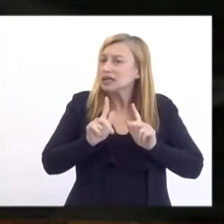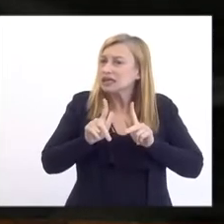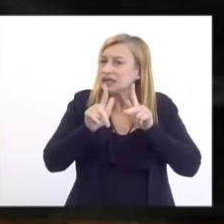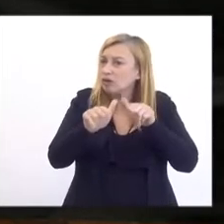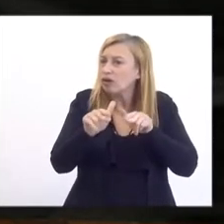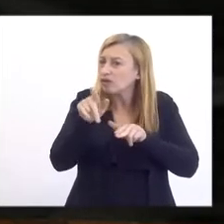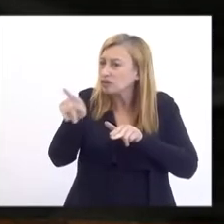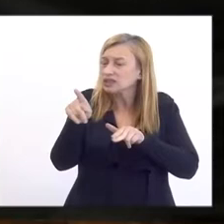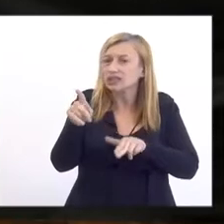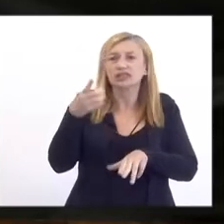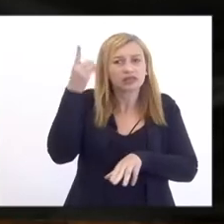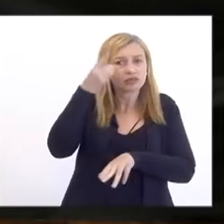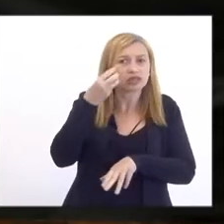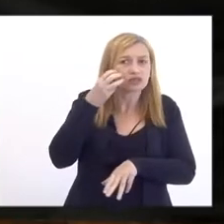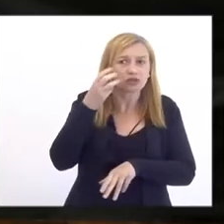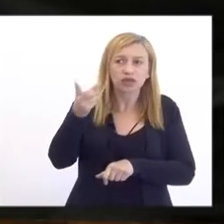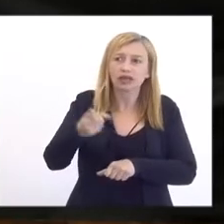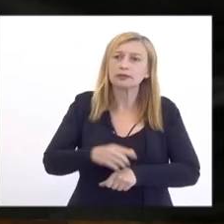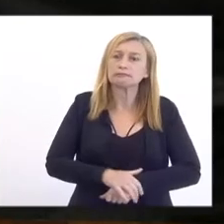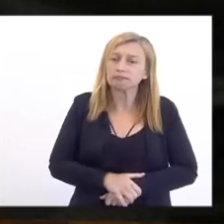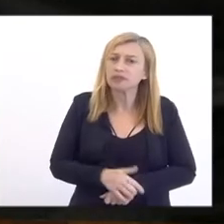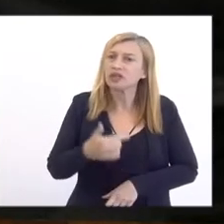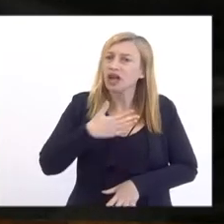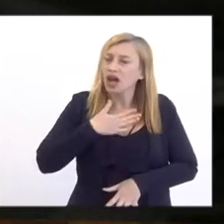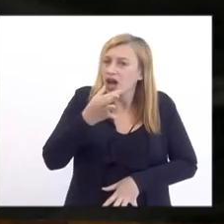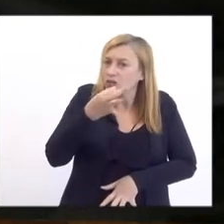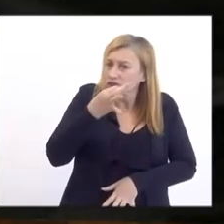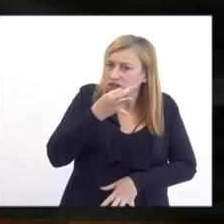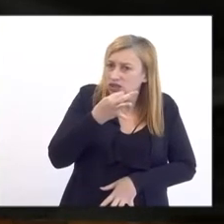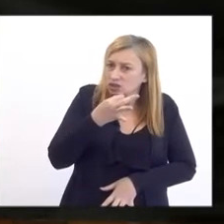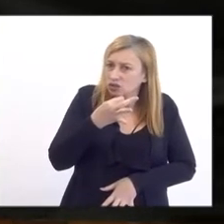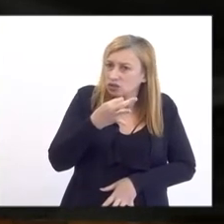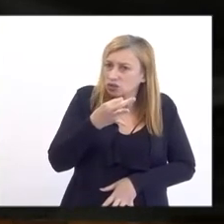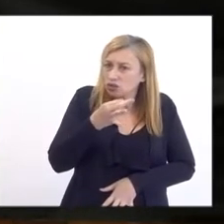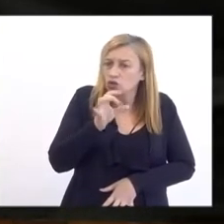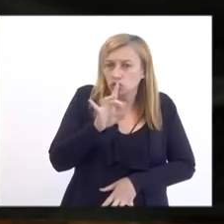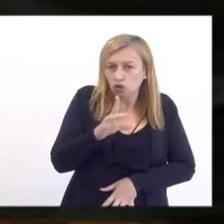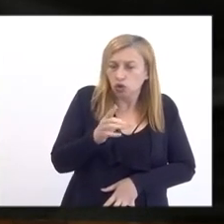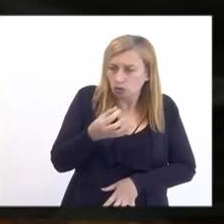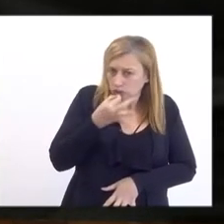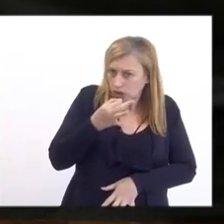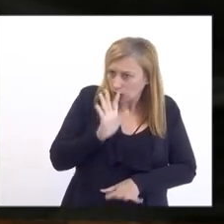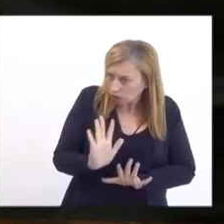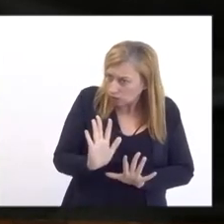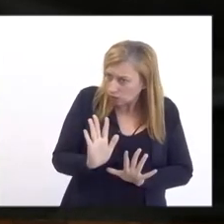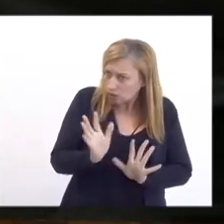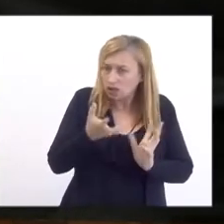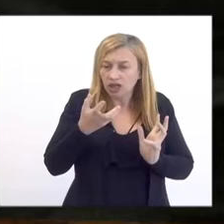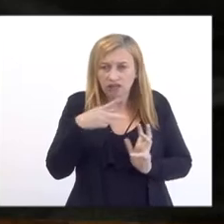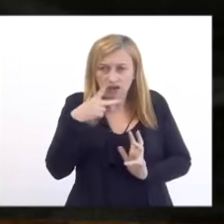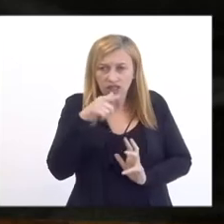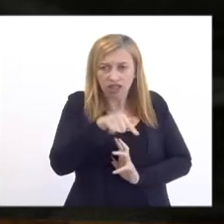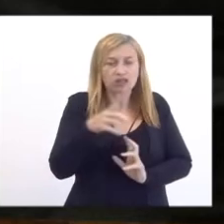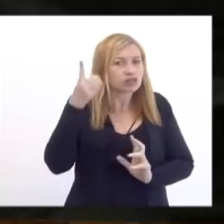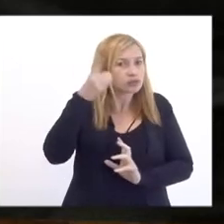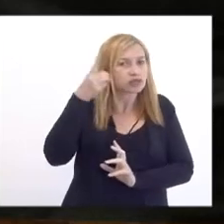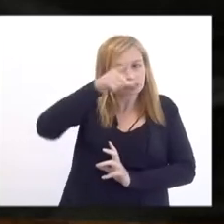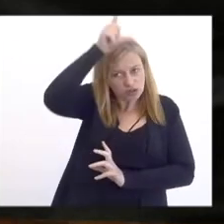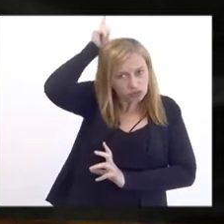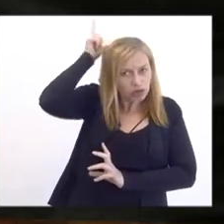sua, Valdeck. Na minha opinião, apenas uma opinião, quero corroborar aqui o deputado Luiz Paulo, é